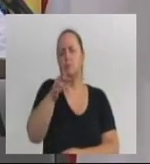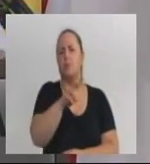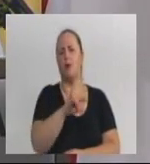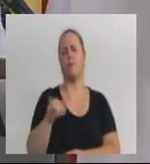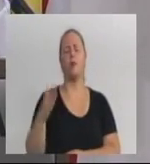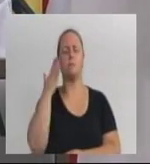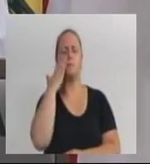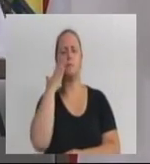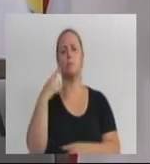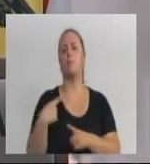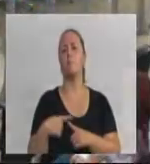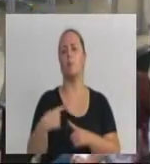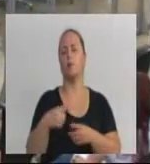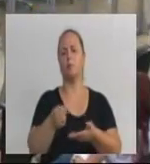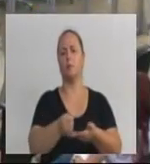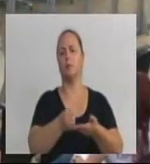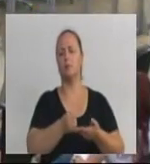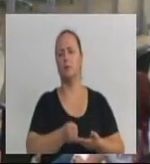para ajudar.